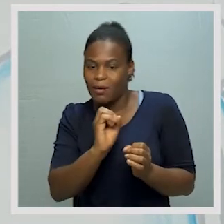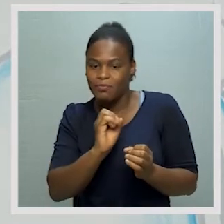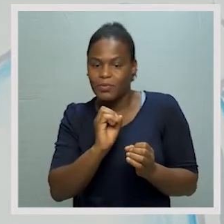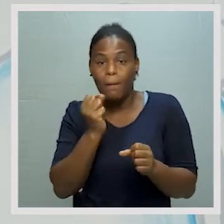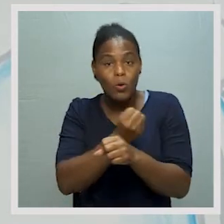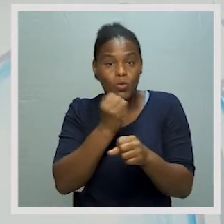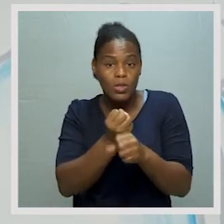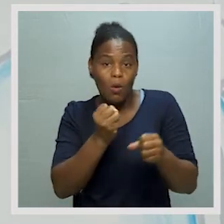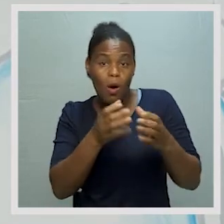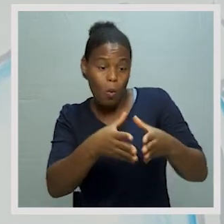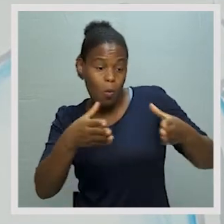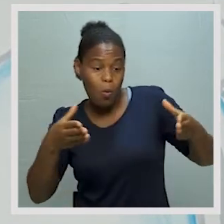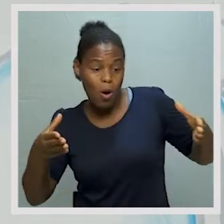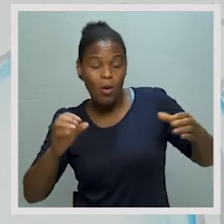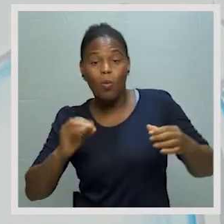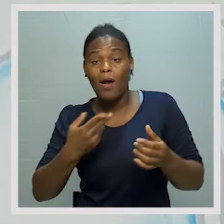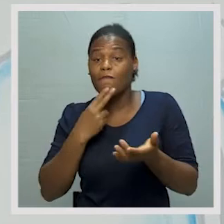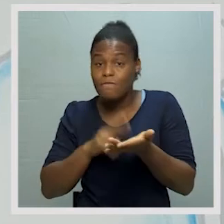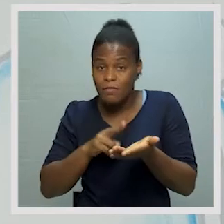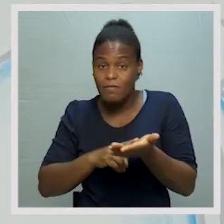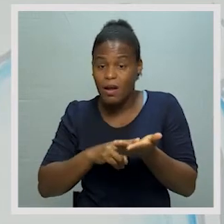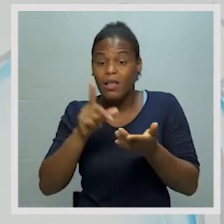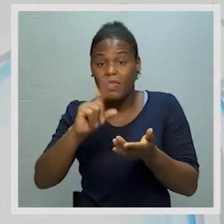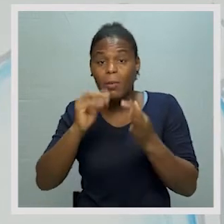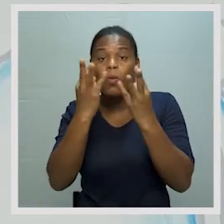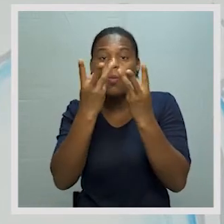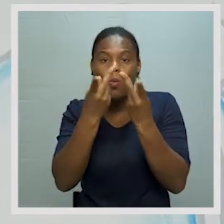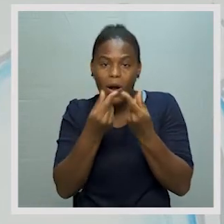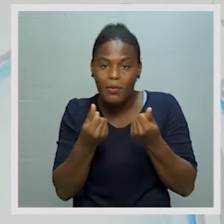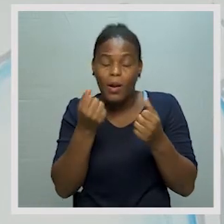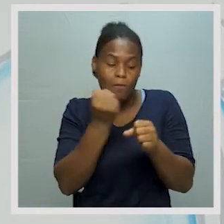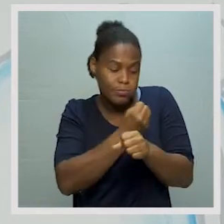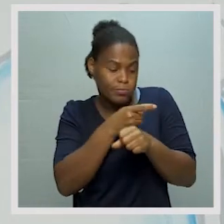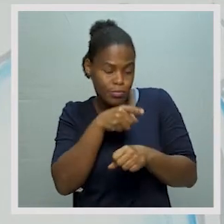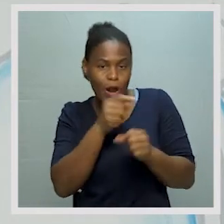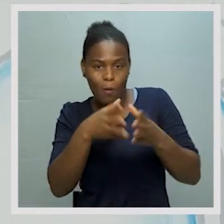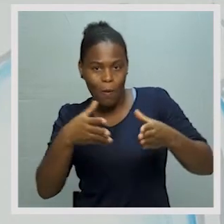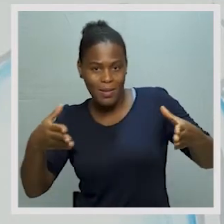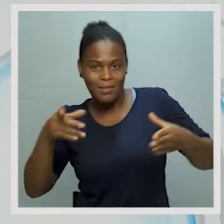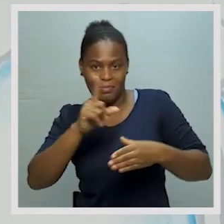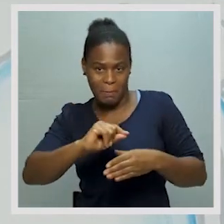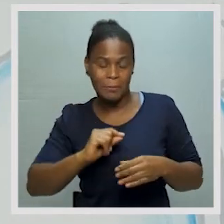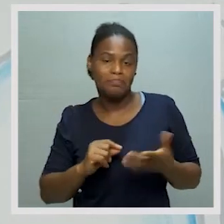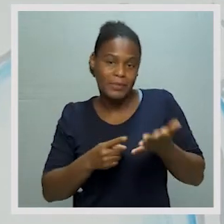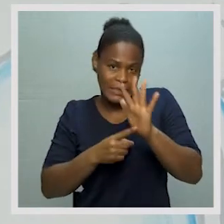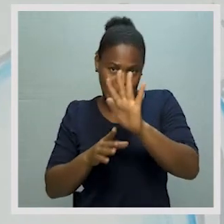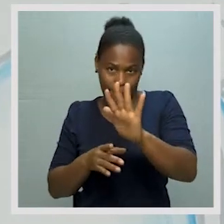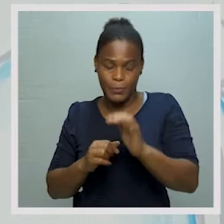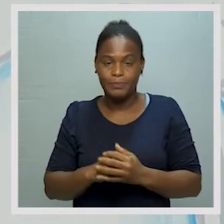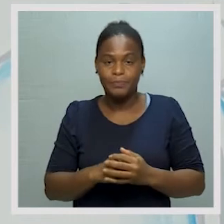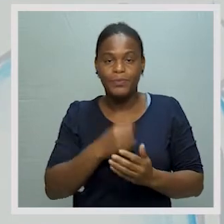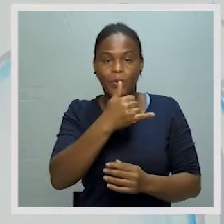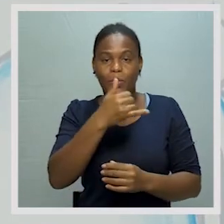produção aumenta quando, na realidade, aumenta a quantidade produzida. Ou seja, vocês podem ver